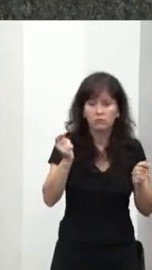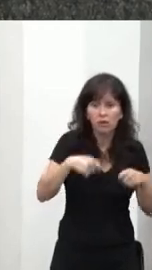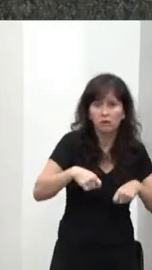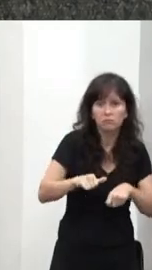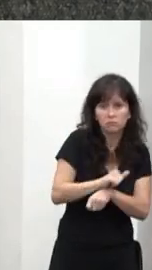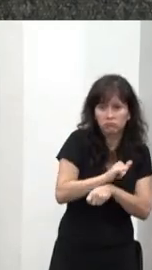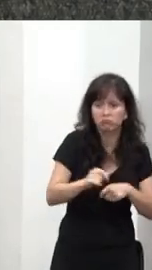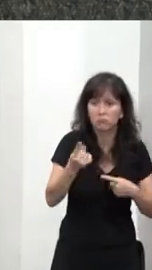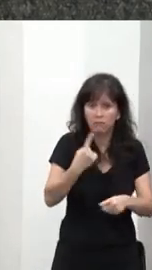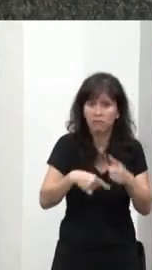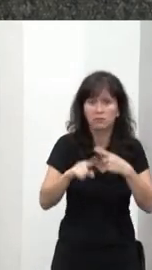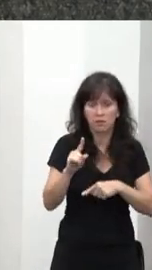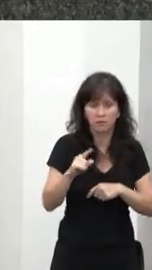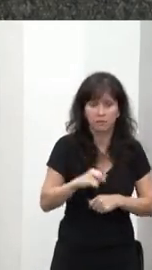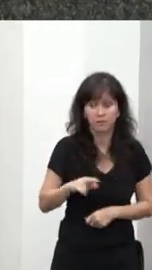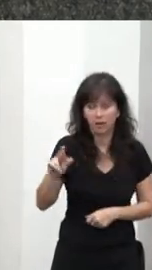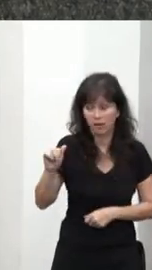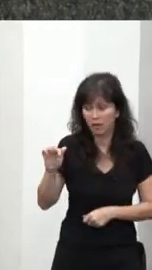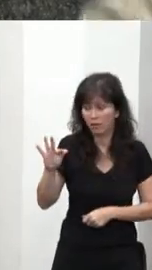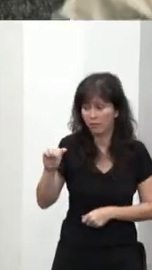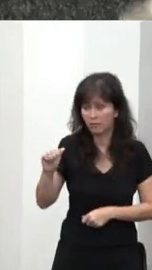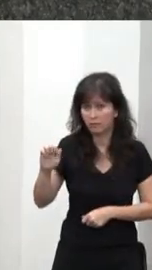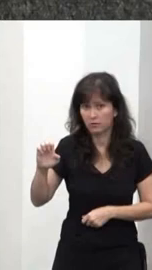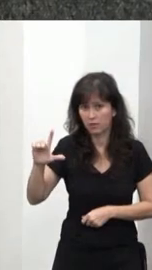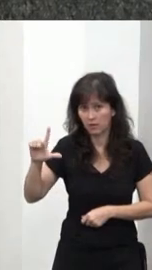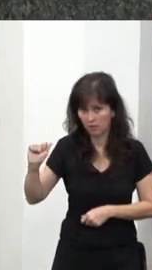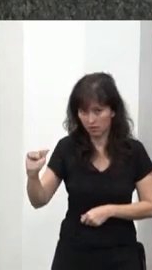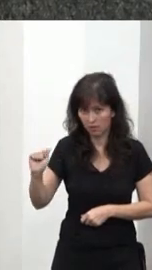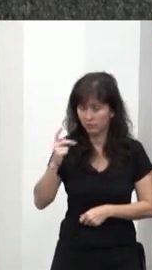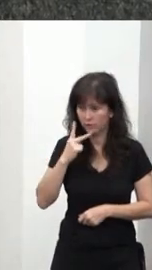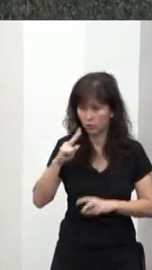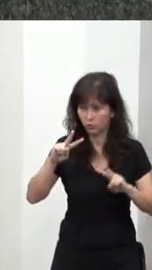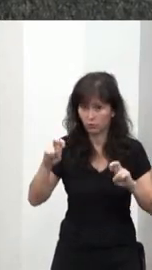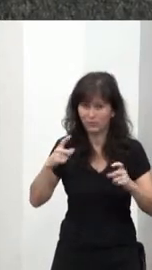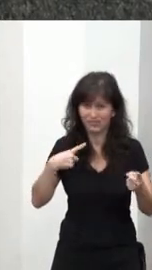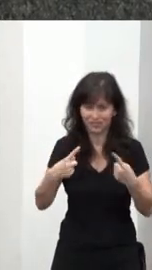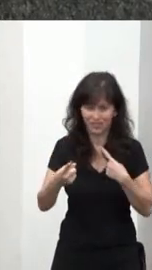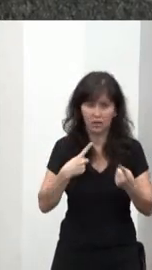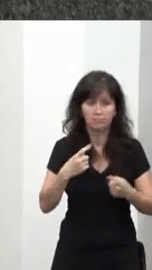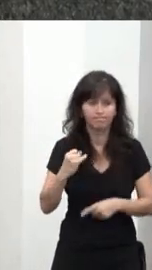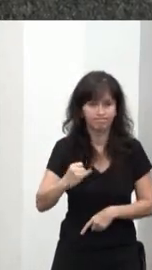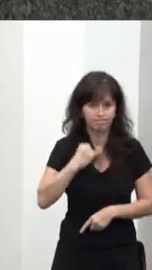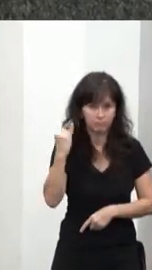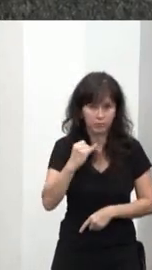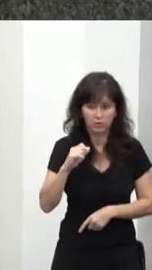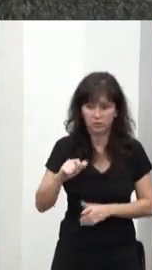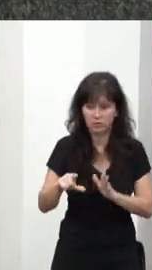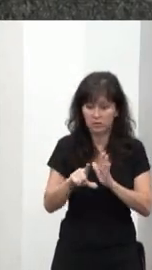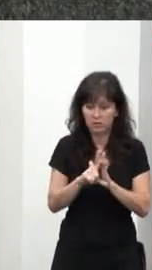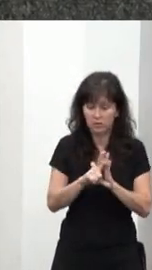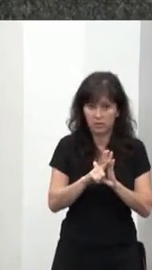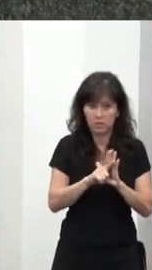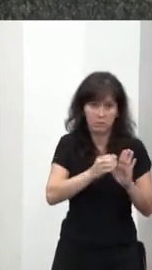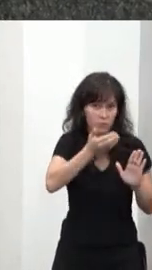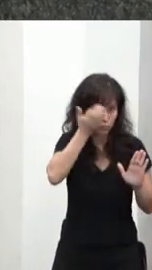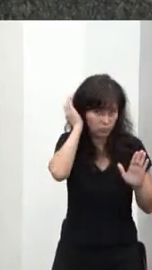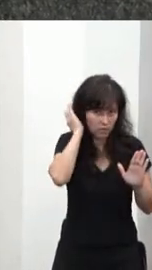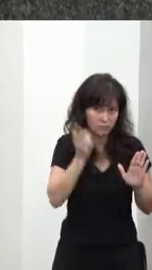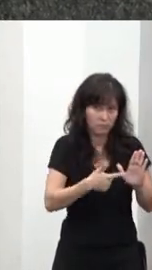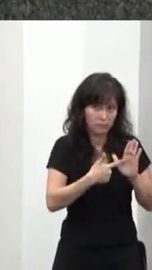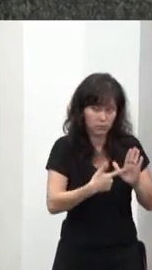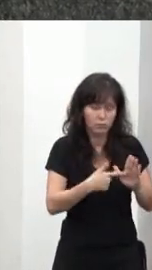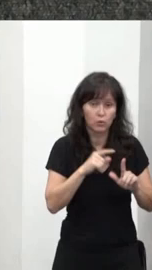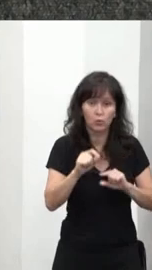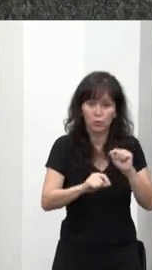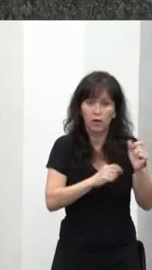Rafaela a fala do Diálogo eu acho que é uma das coisas mais importantes que a Alder Blank que a lei para o Gustavo traz que é de fato esse